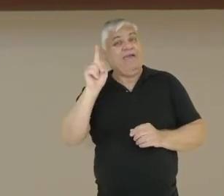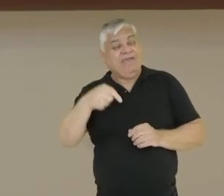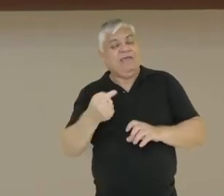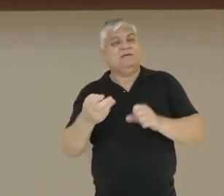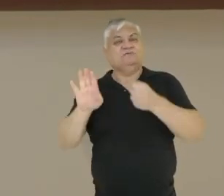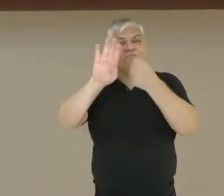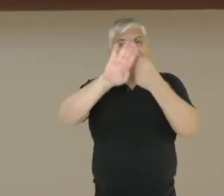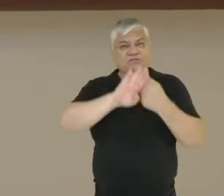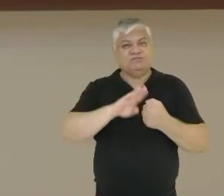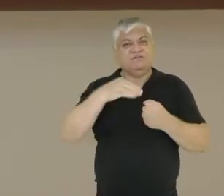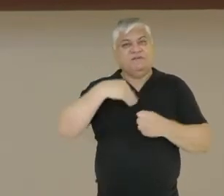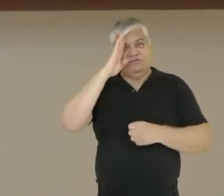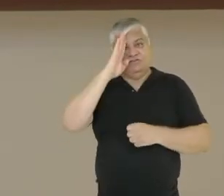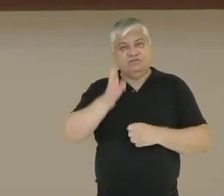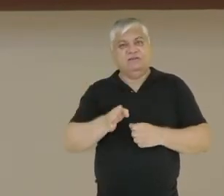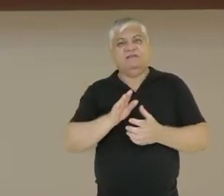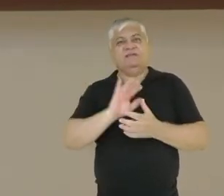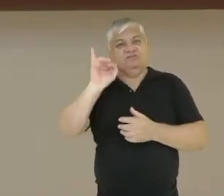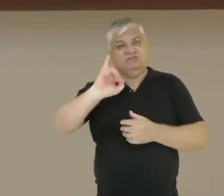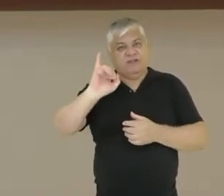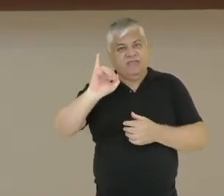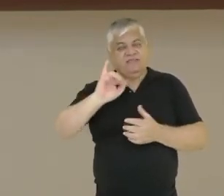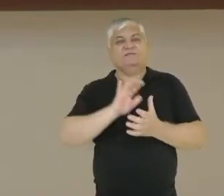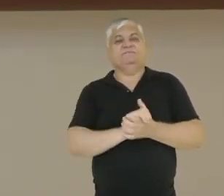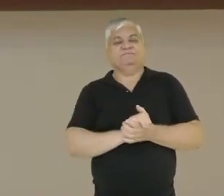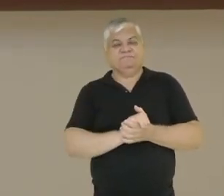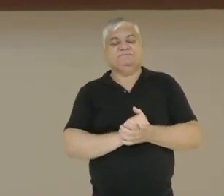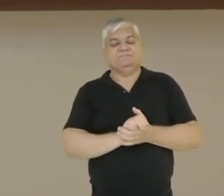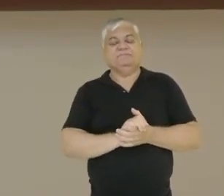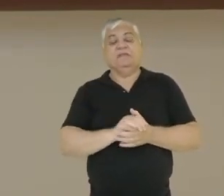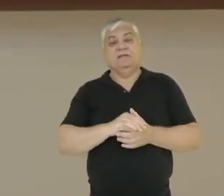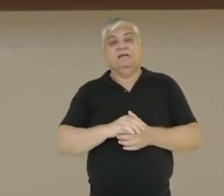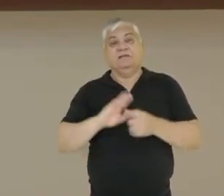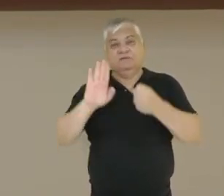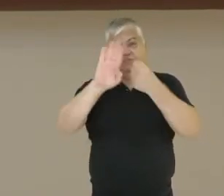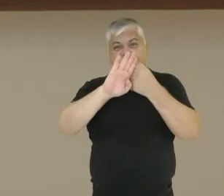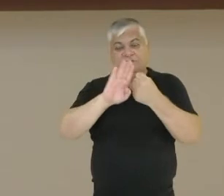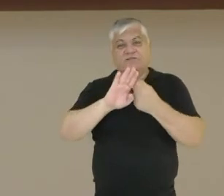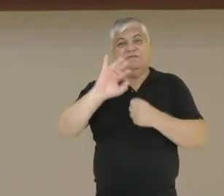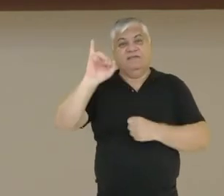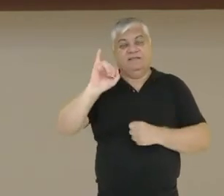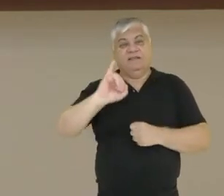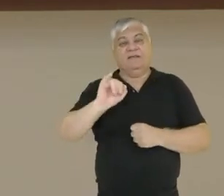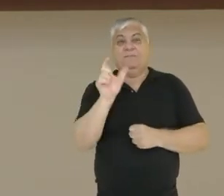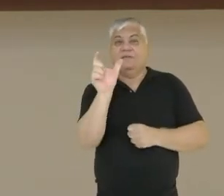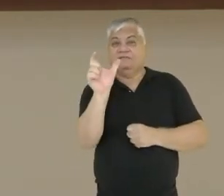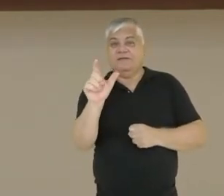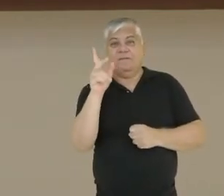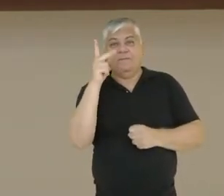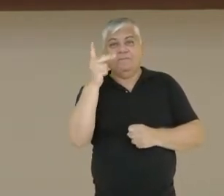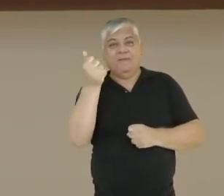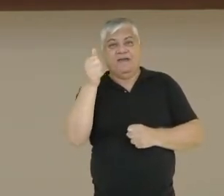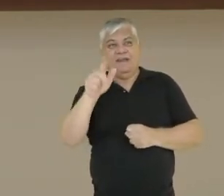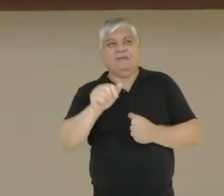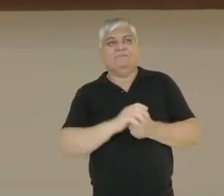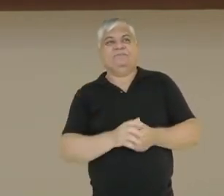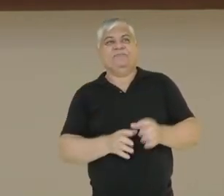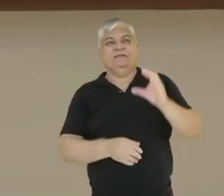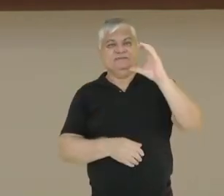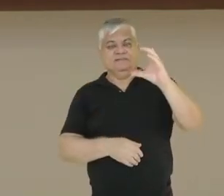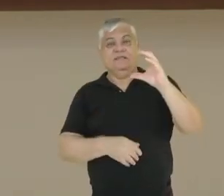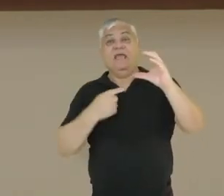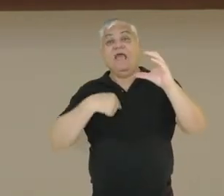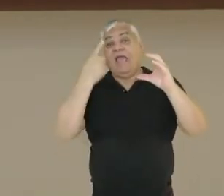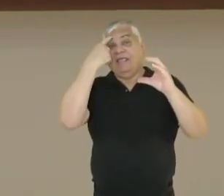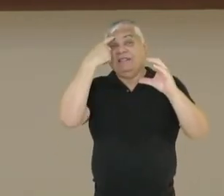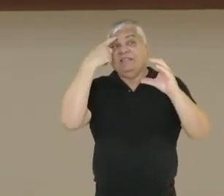substantiva, objetiva direta, objetiva indireta, por conta da presença da preposição. A ideia é